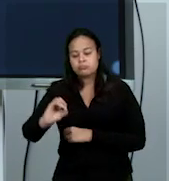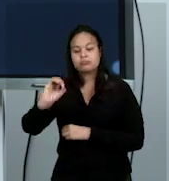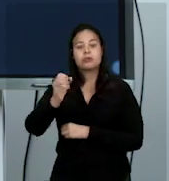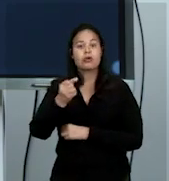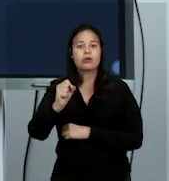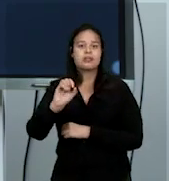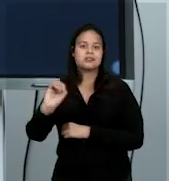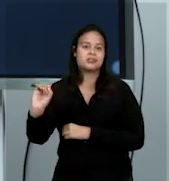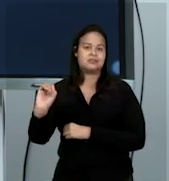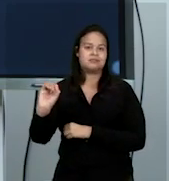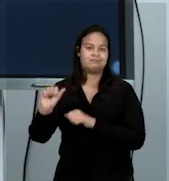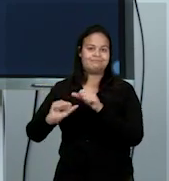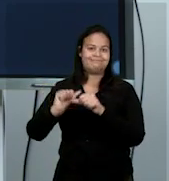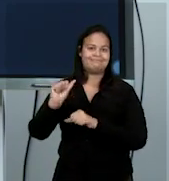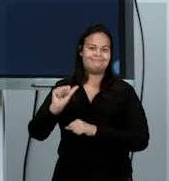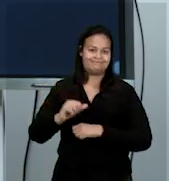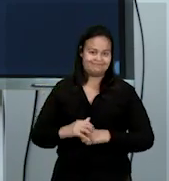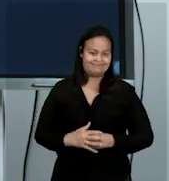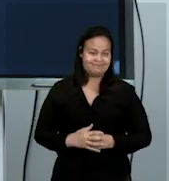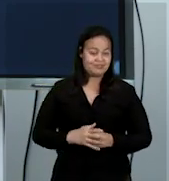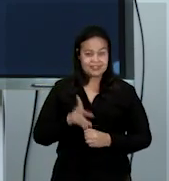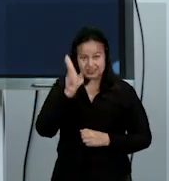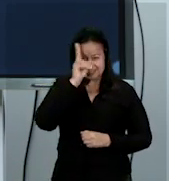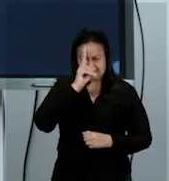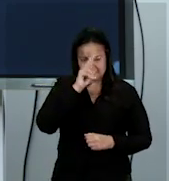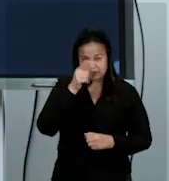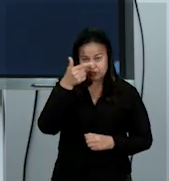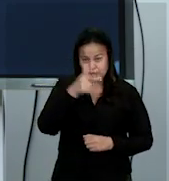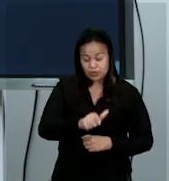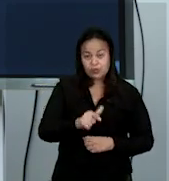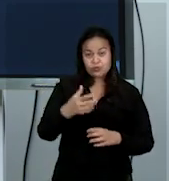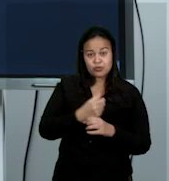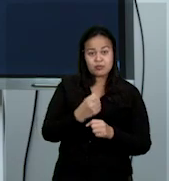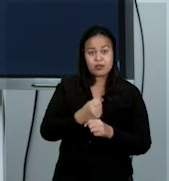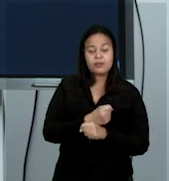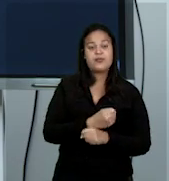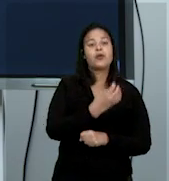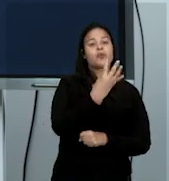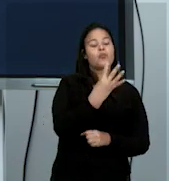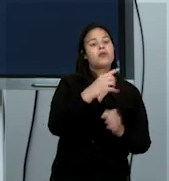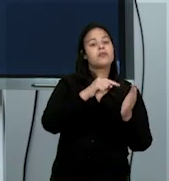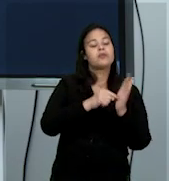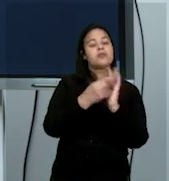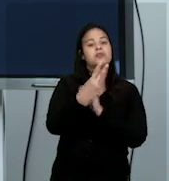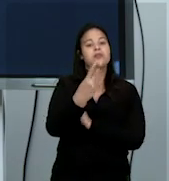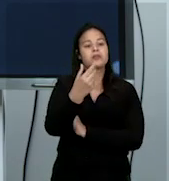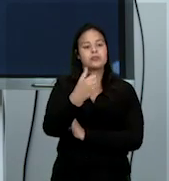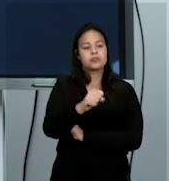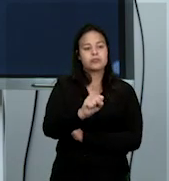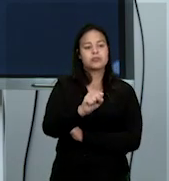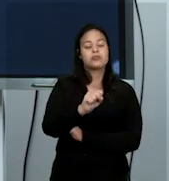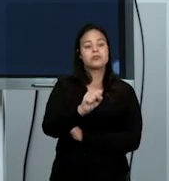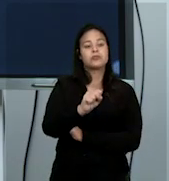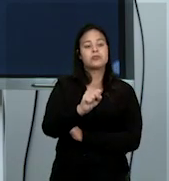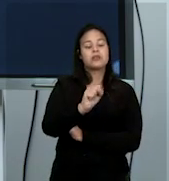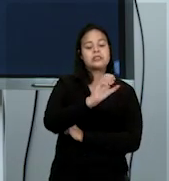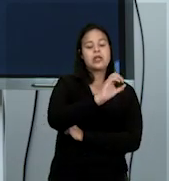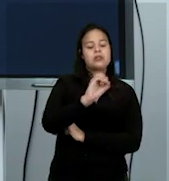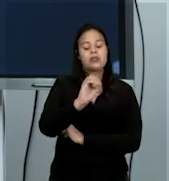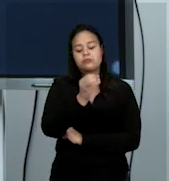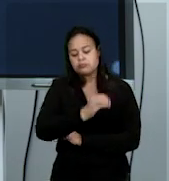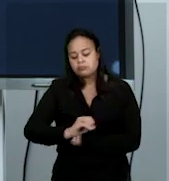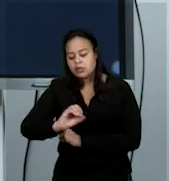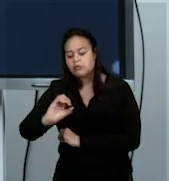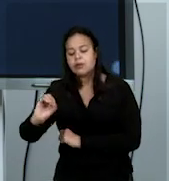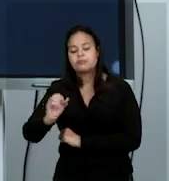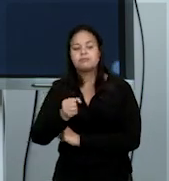800. Então, de novo, lembrando lá como é que a gente faz a conta. 4 vezes 2, 8. Tem 2 zeros, eu coloco 2 zeros.